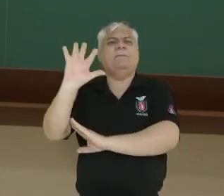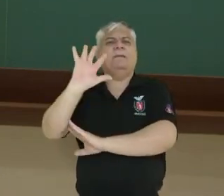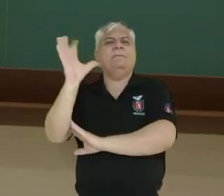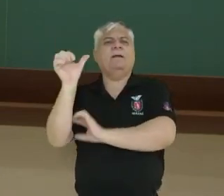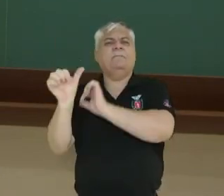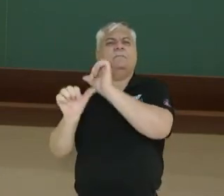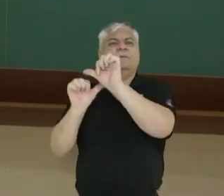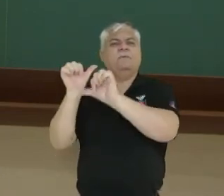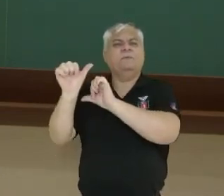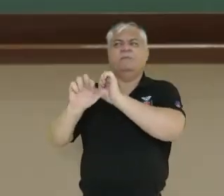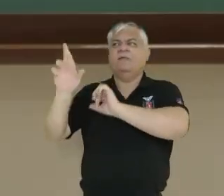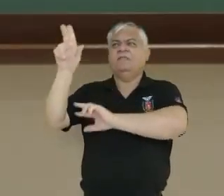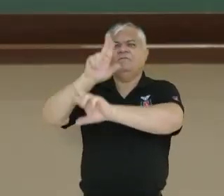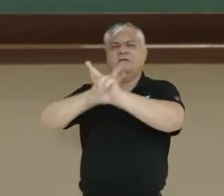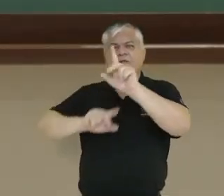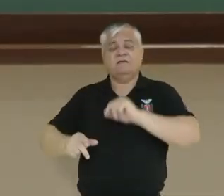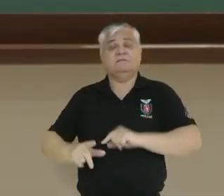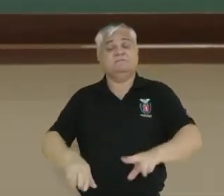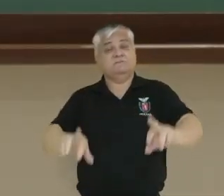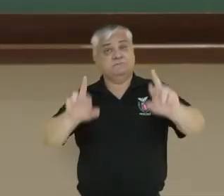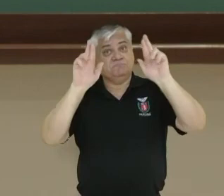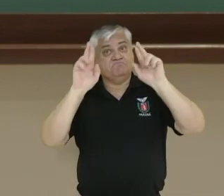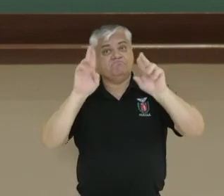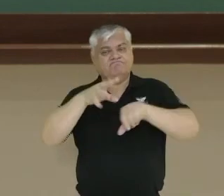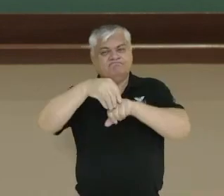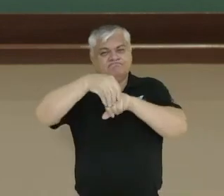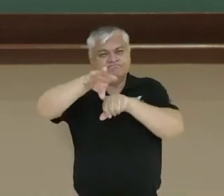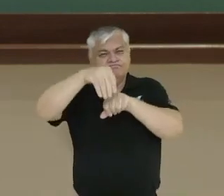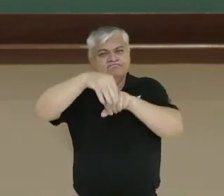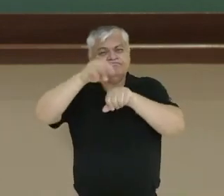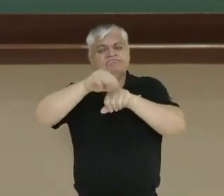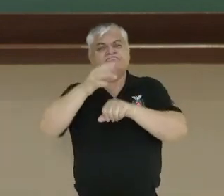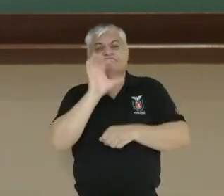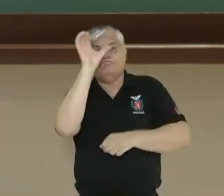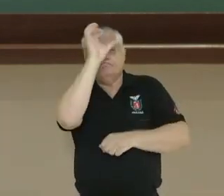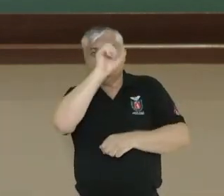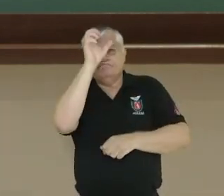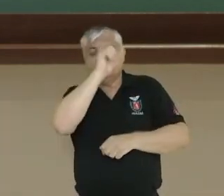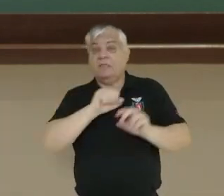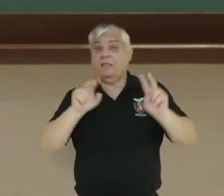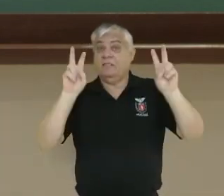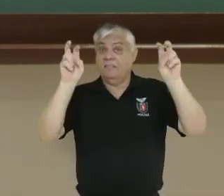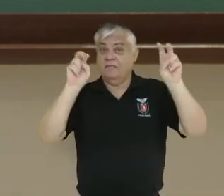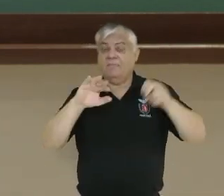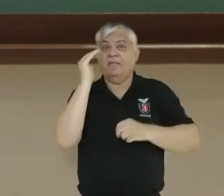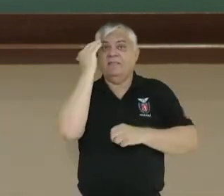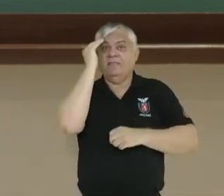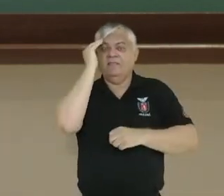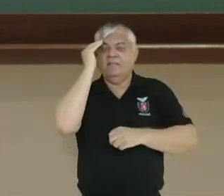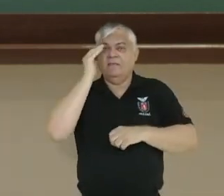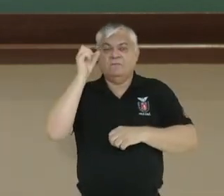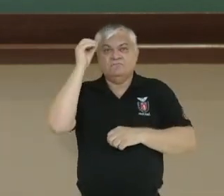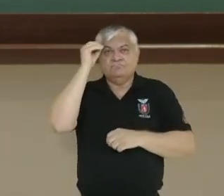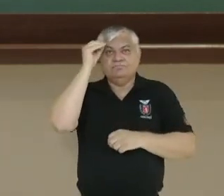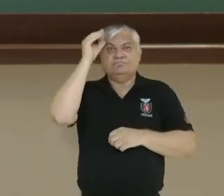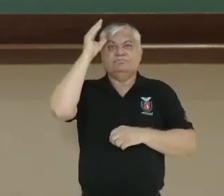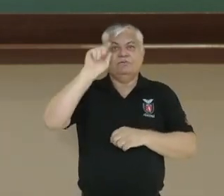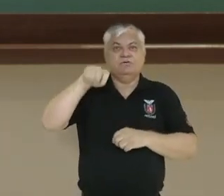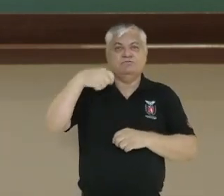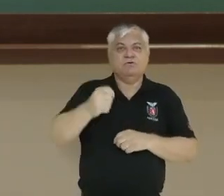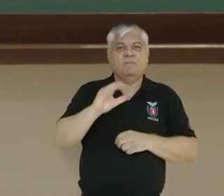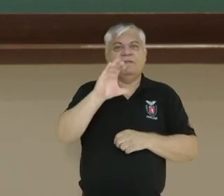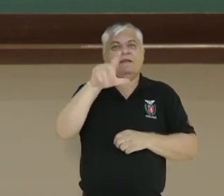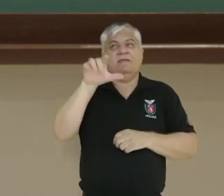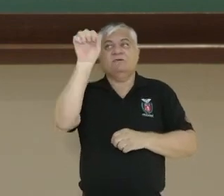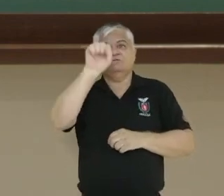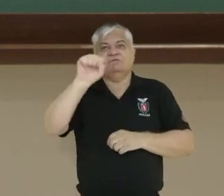da região. Eu espero ter contribuído na aula de hoje com vocês sobre o tema, que vocês tenham entendido um pouco mais sobre o clima do